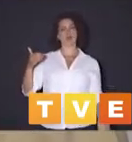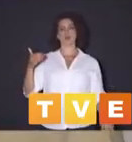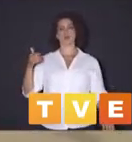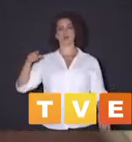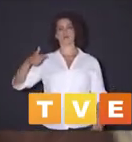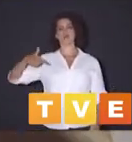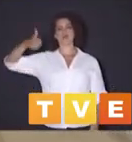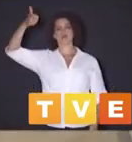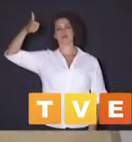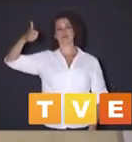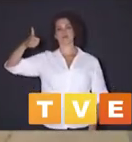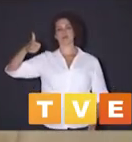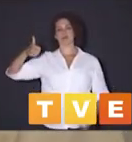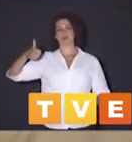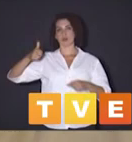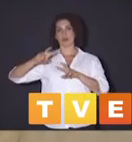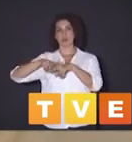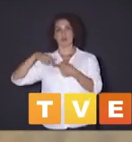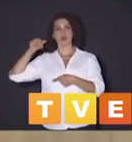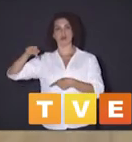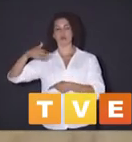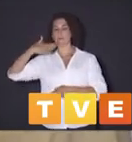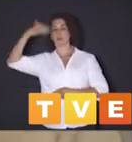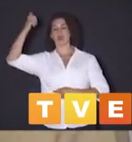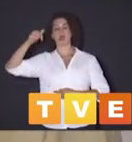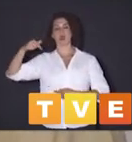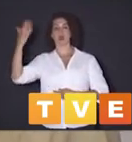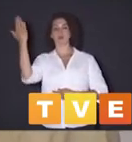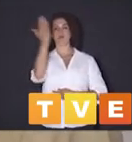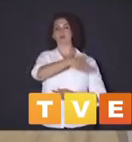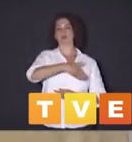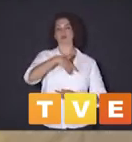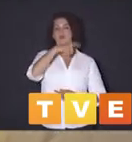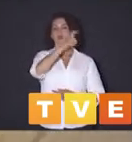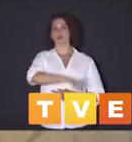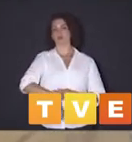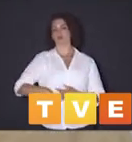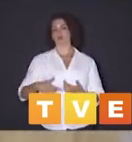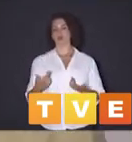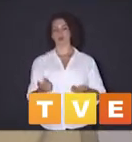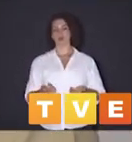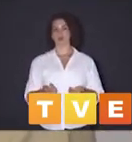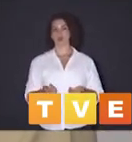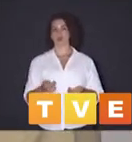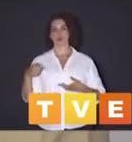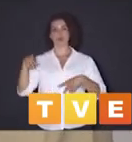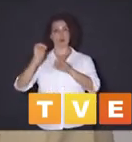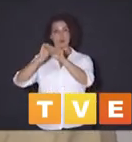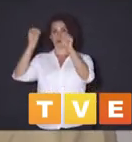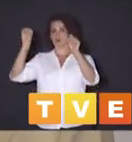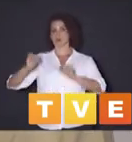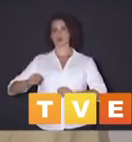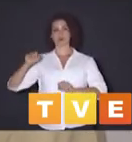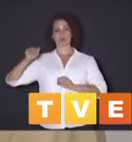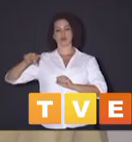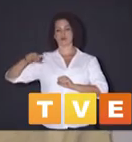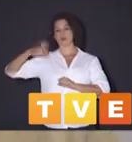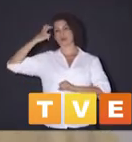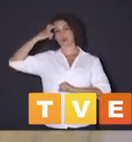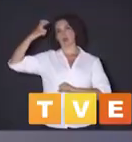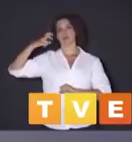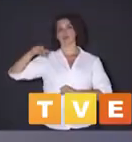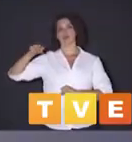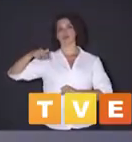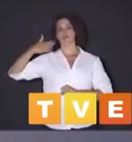milhares de imagens ou milhões as imagens que tiver você não consegue dar um diagnóstico melhor do que o sistema é inteligente